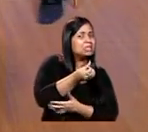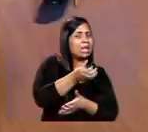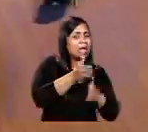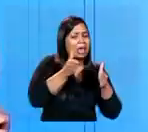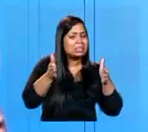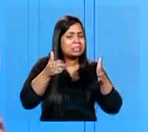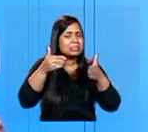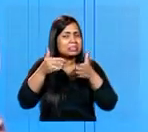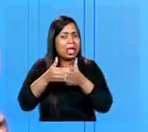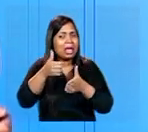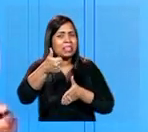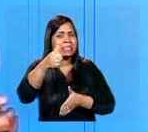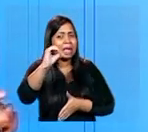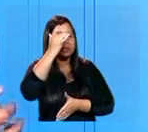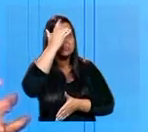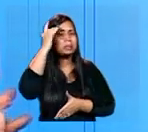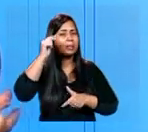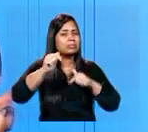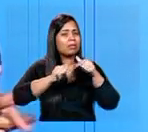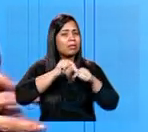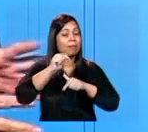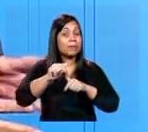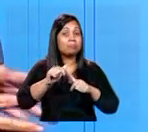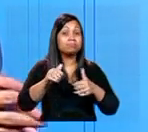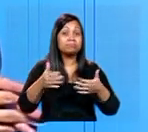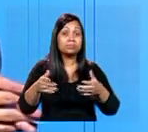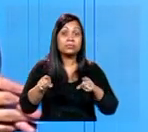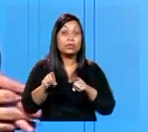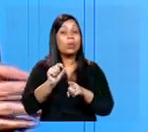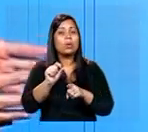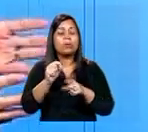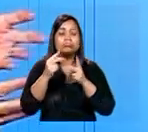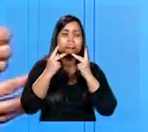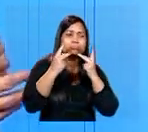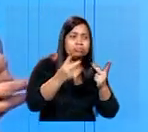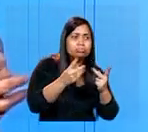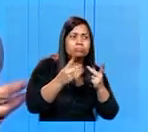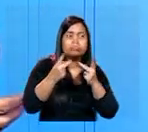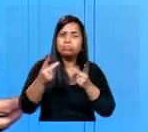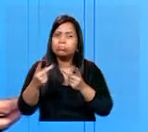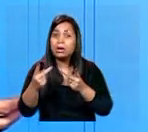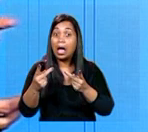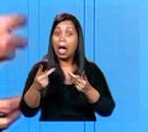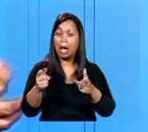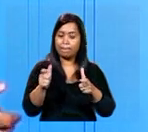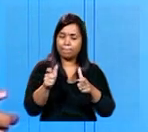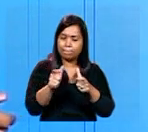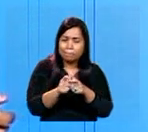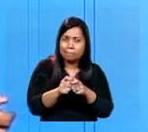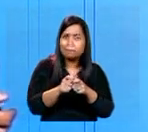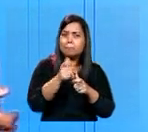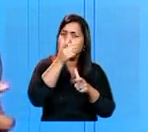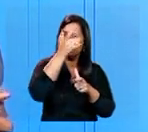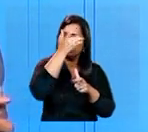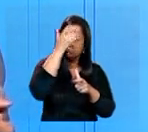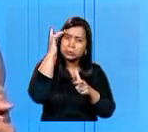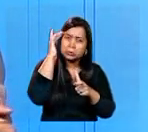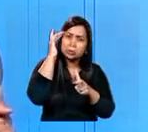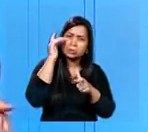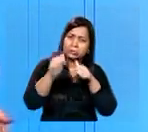10 profissionais que atuavam e fazendo a visita. Como era um número restrito, então era um número pequeno também de